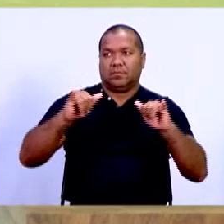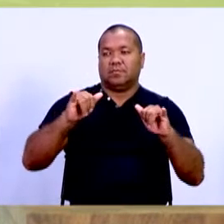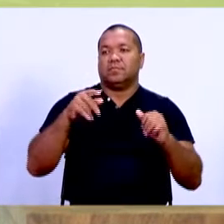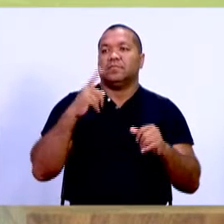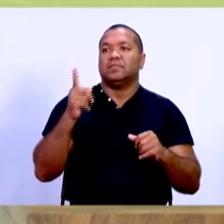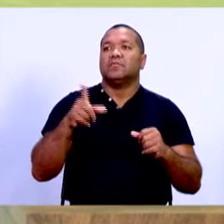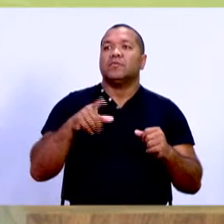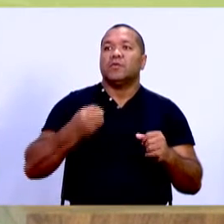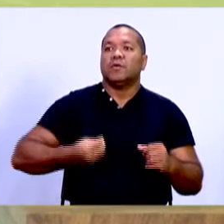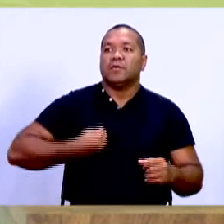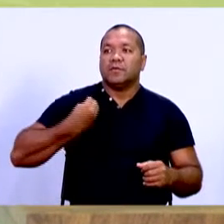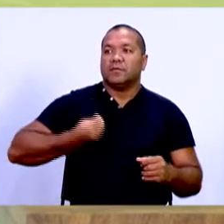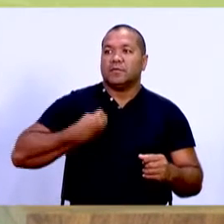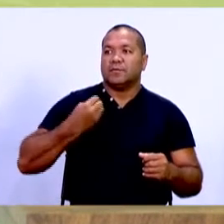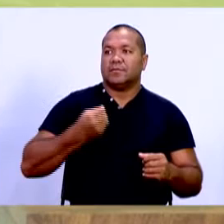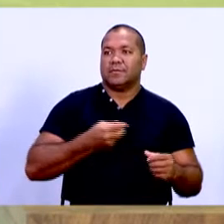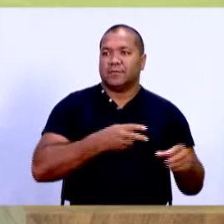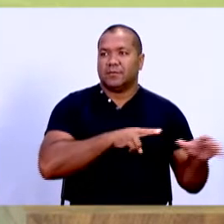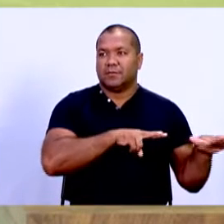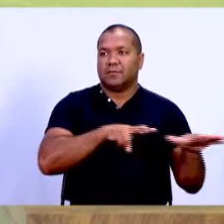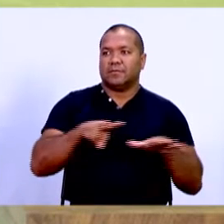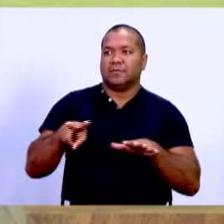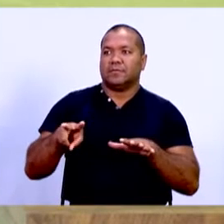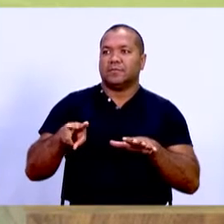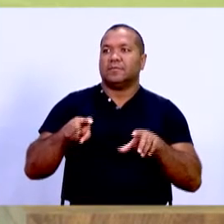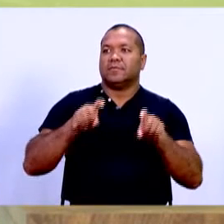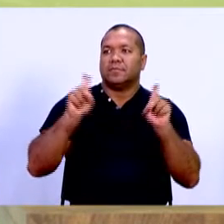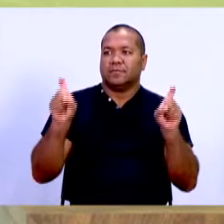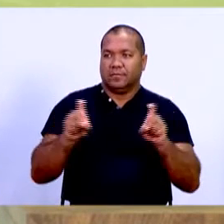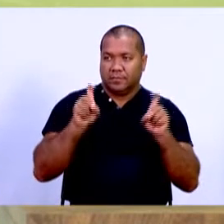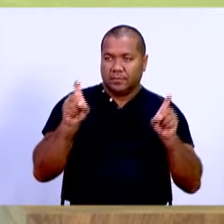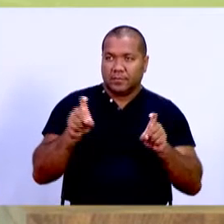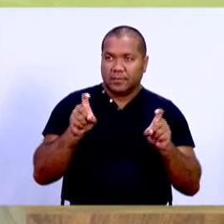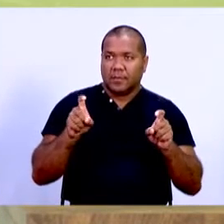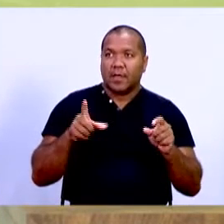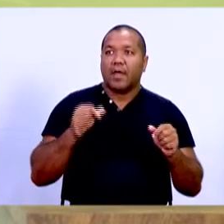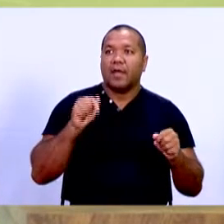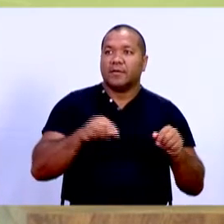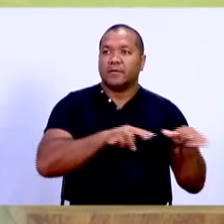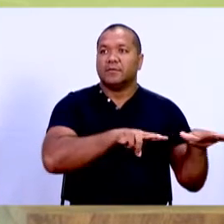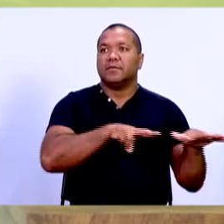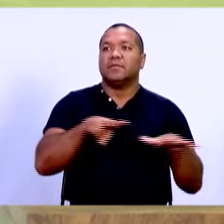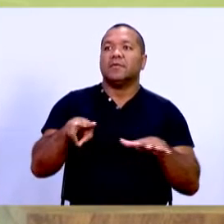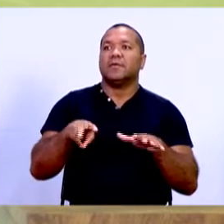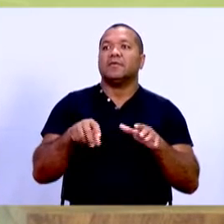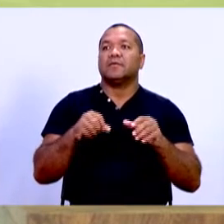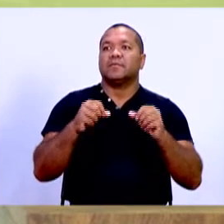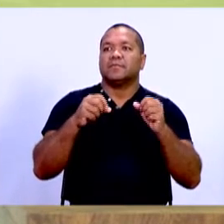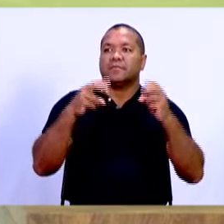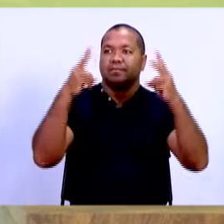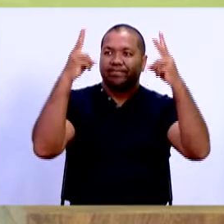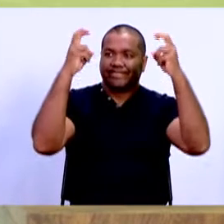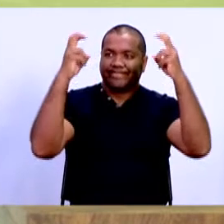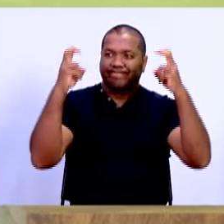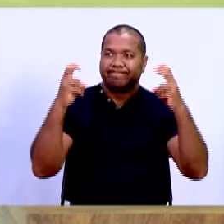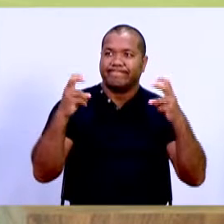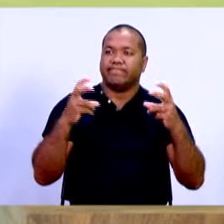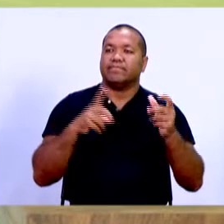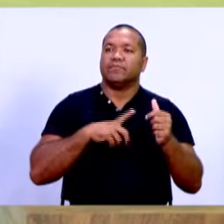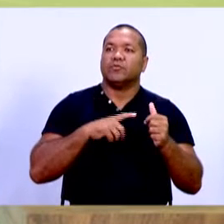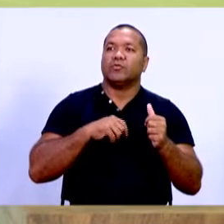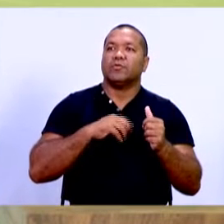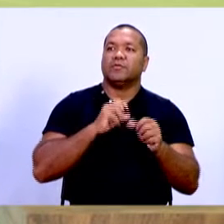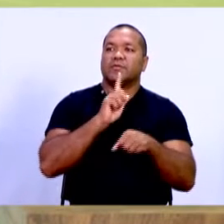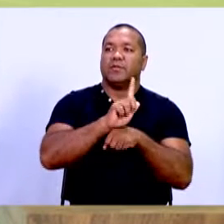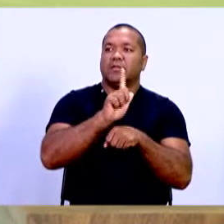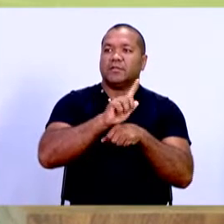nós estamos na nossa segunda semana de informática. Essa semana que traz assuntos referente à gestão de TI